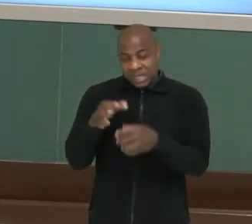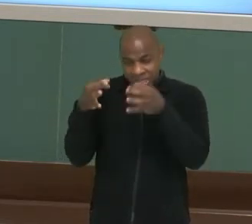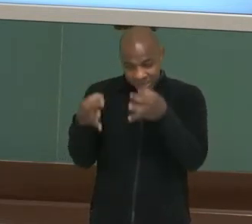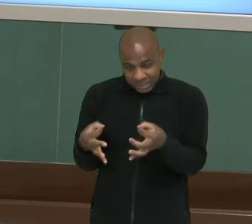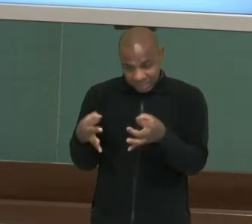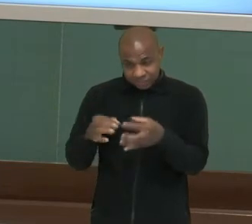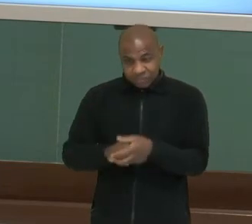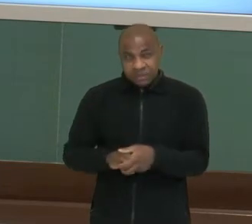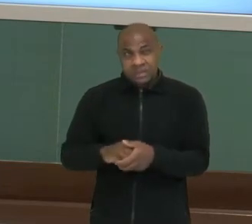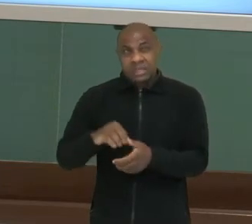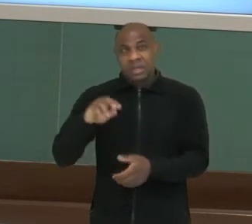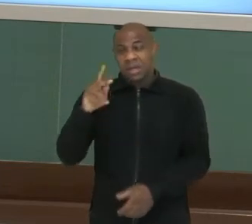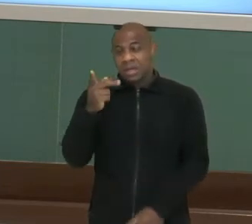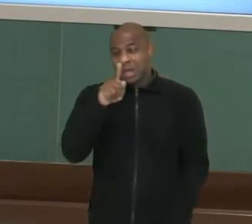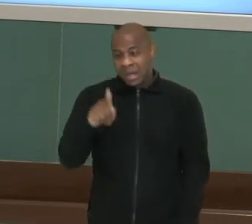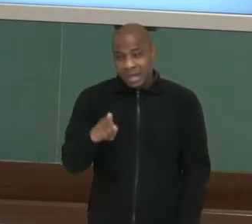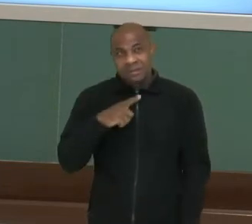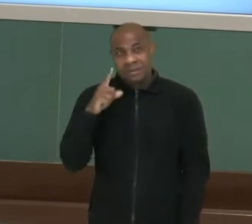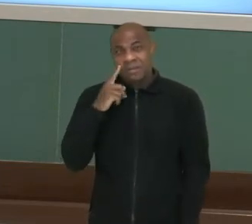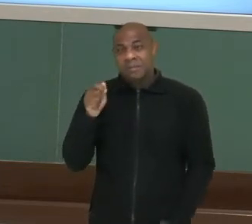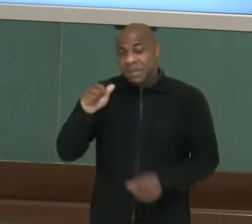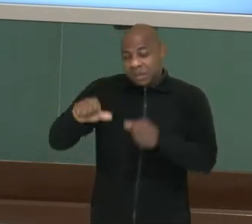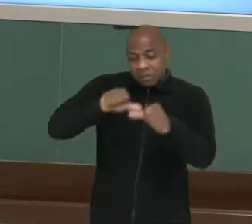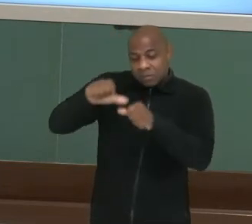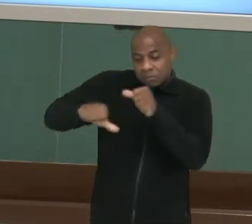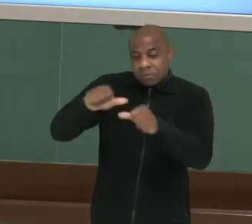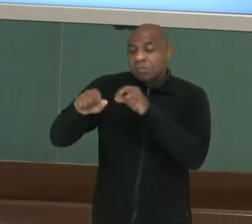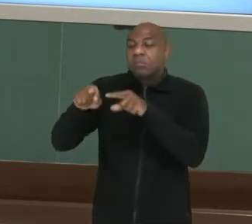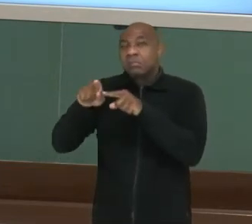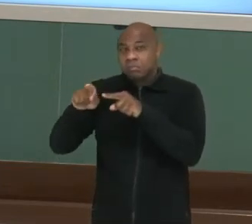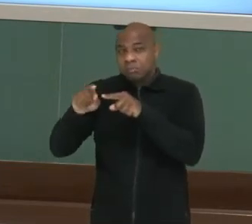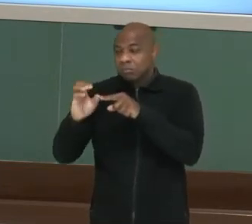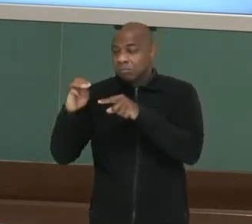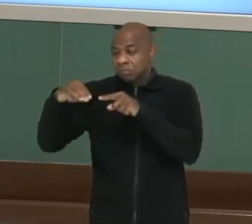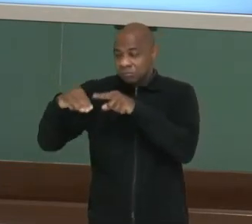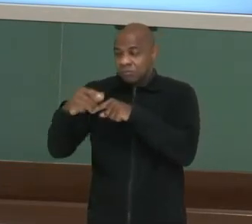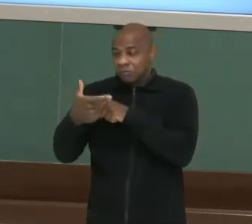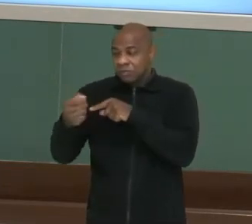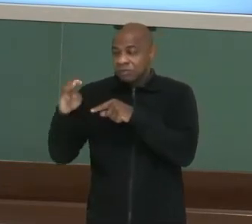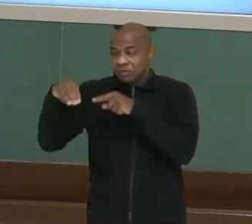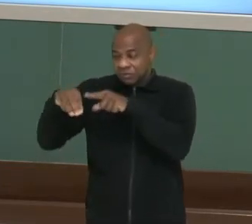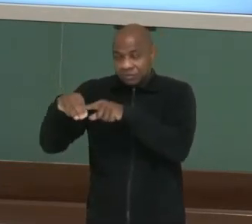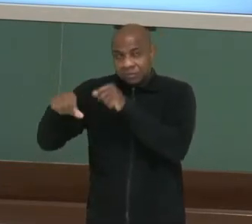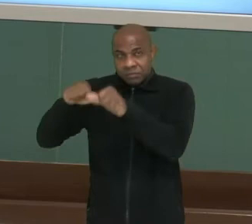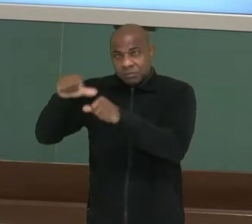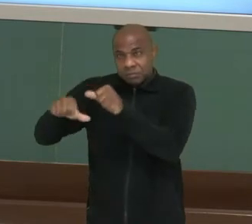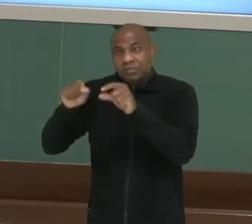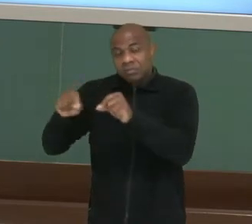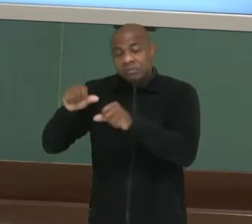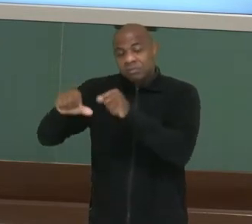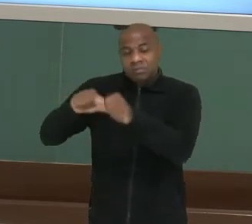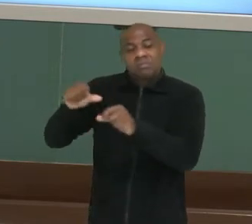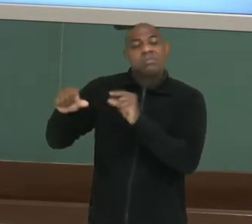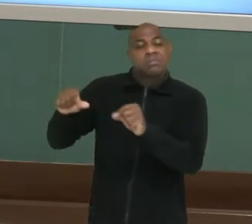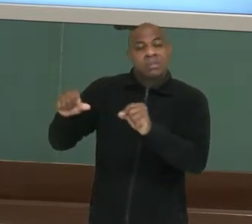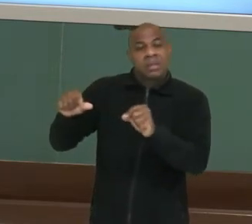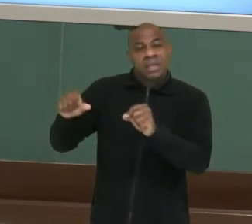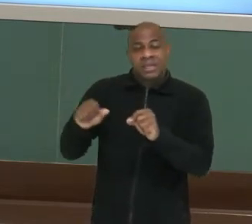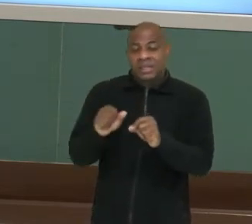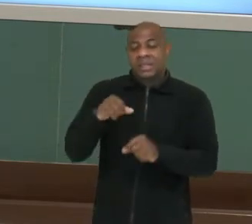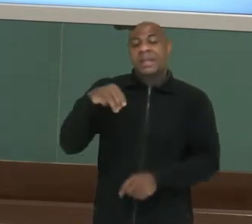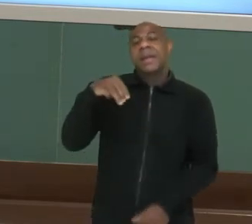Hertz, você vai ter que transformar esse comprimento de onda, que é 20 centímetros, você vai ter que converter em